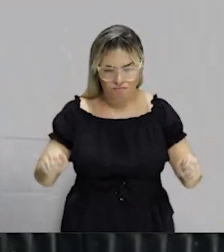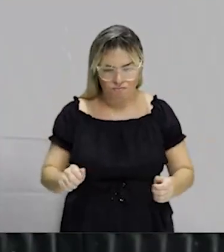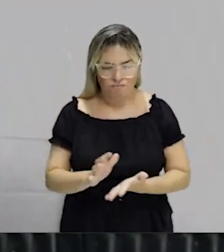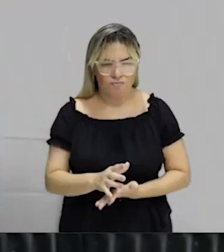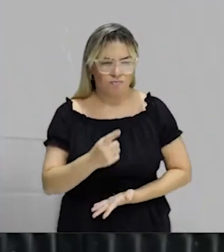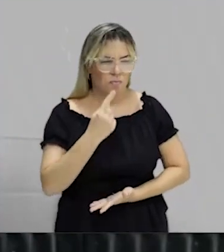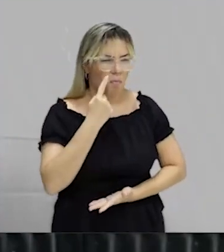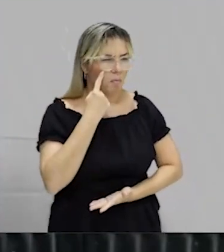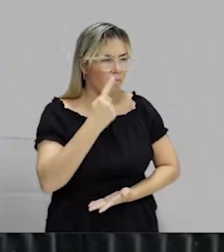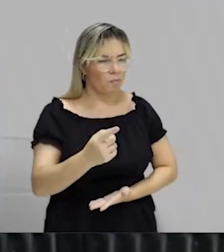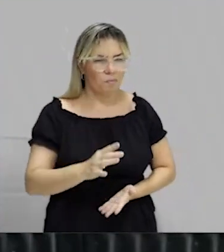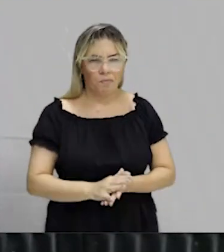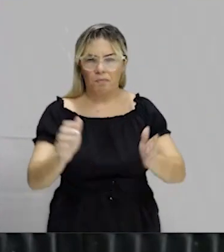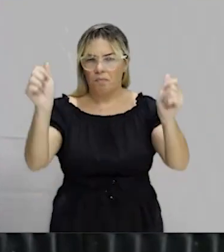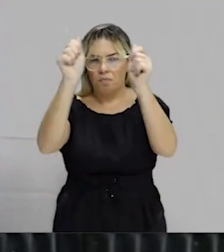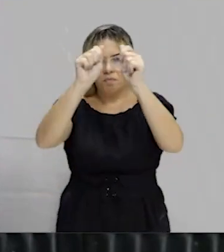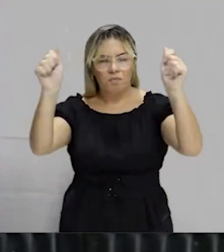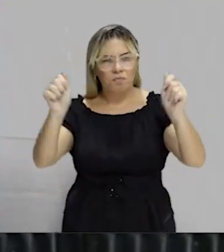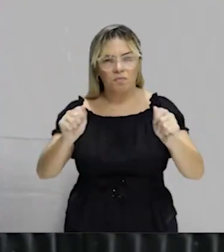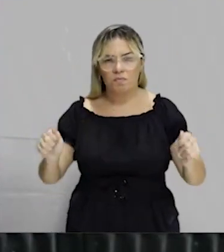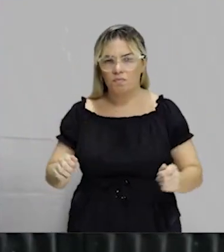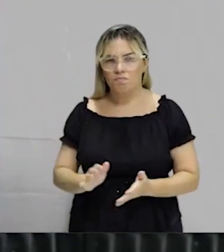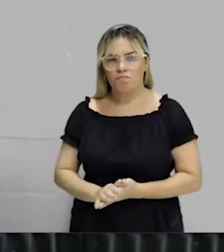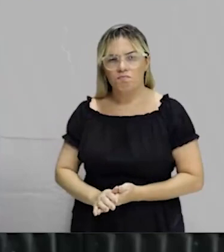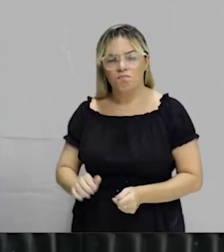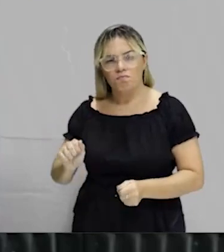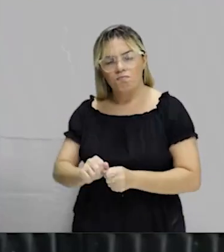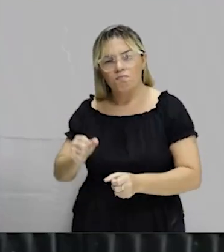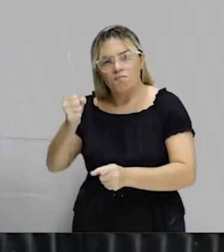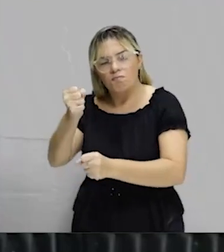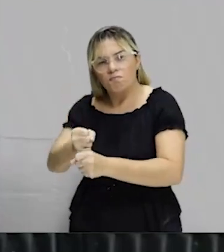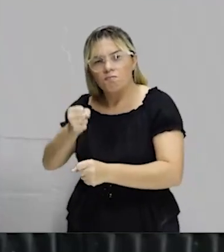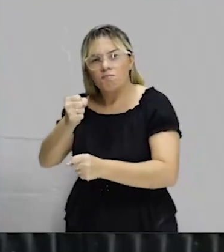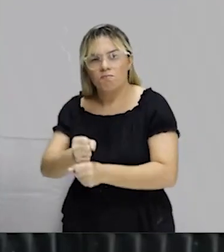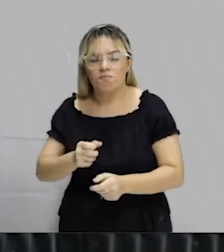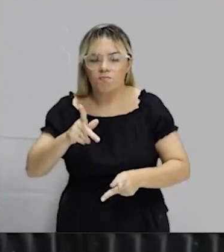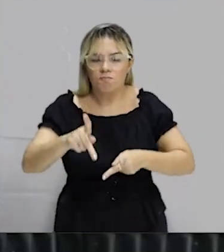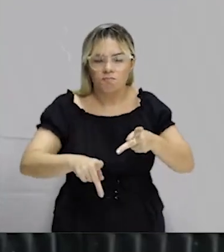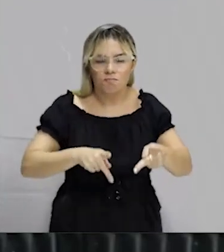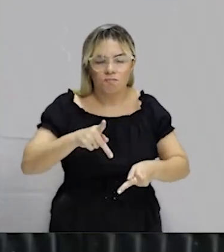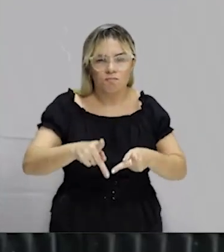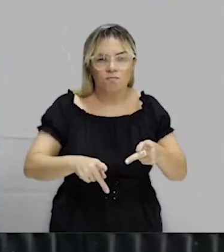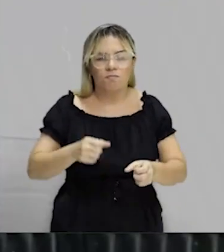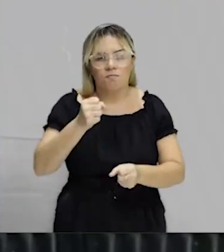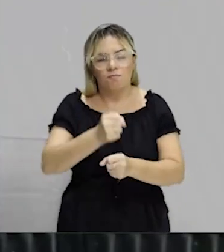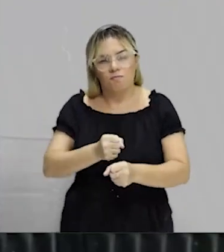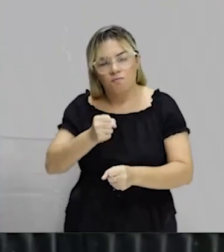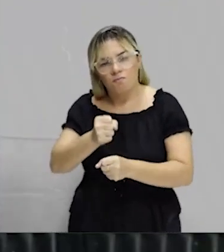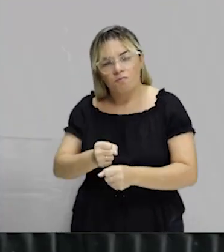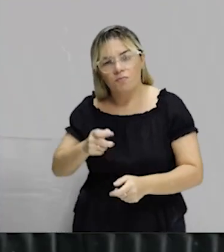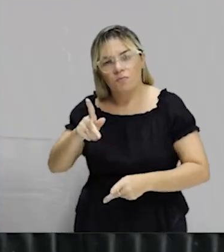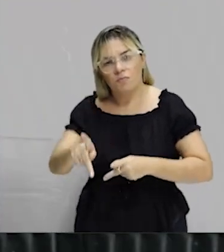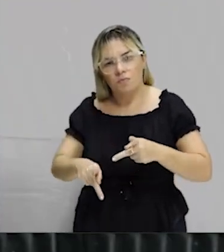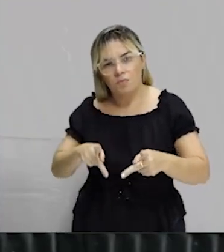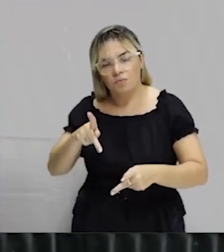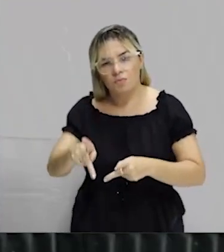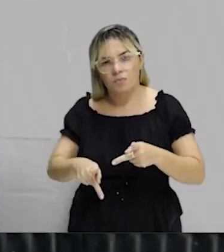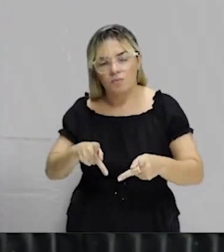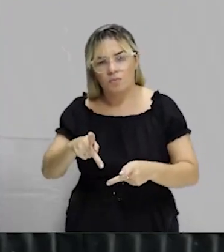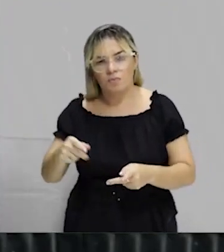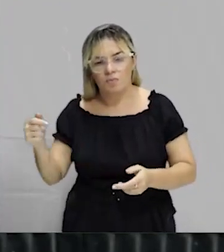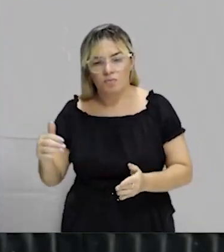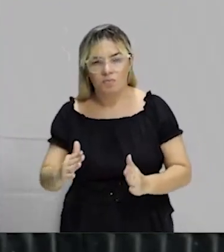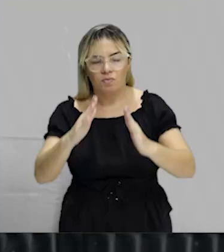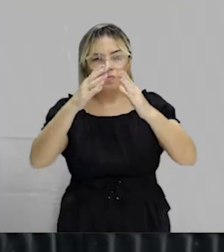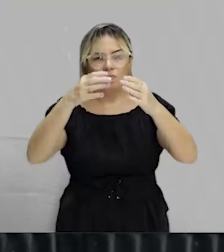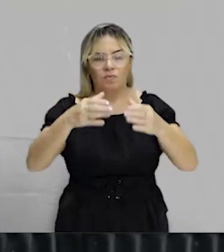olha para as esculturas realizadas por esses povos, construída por esses povos, ou mesmo os seus